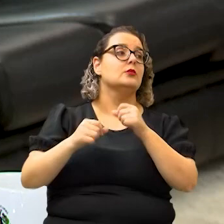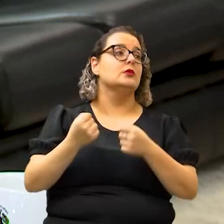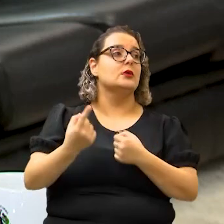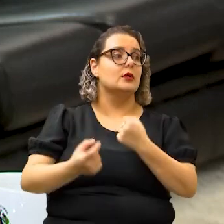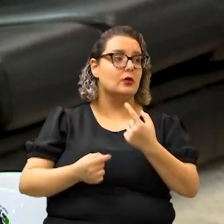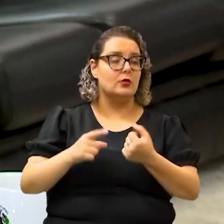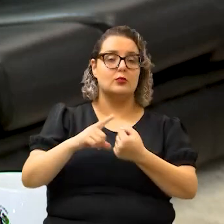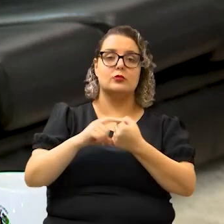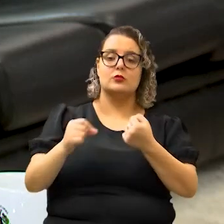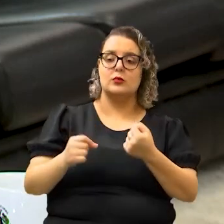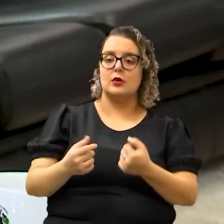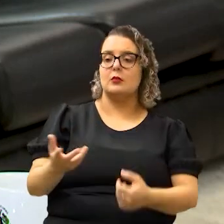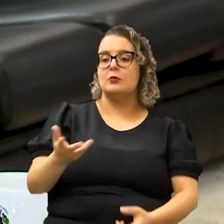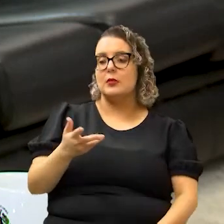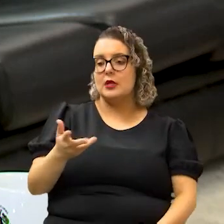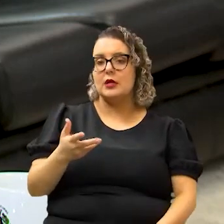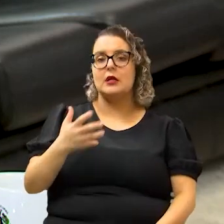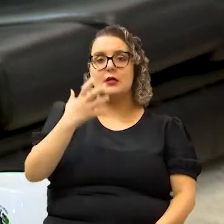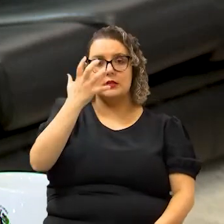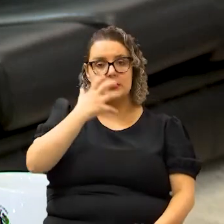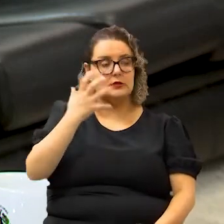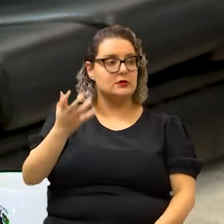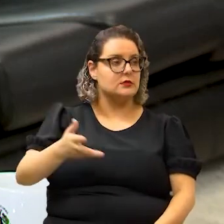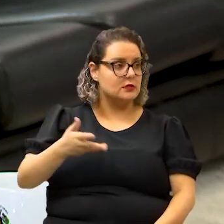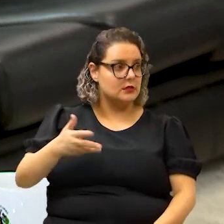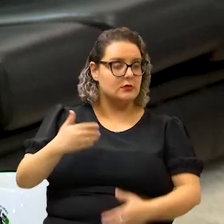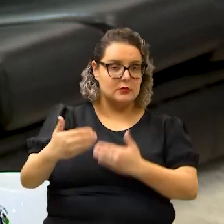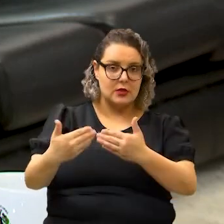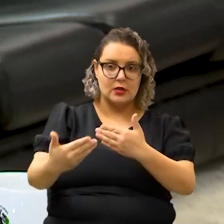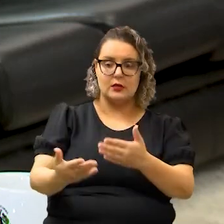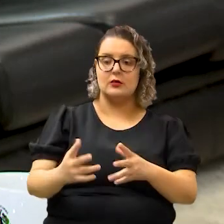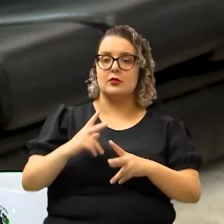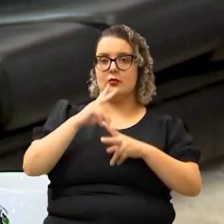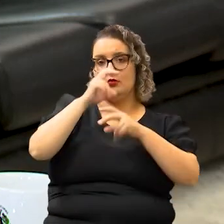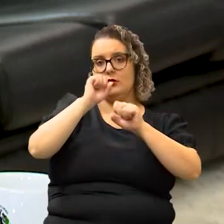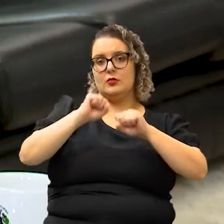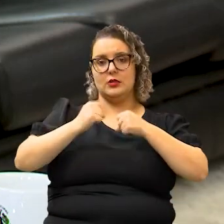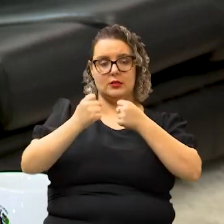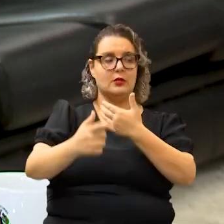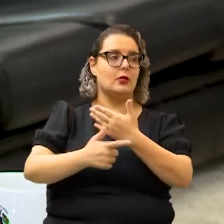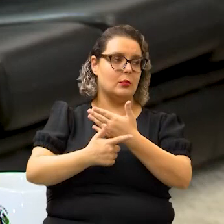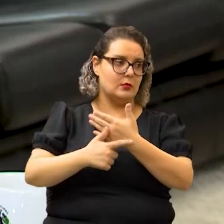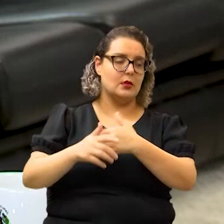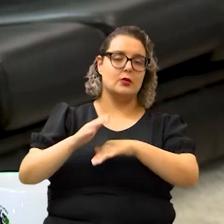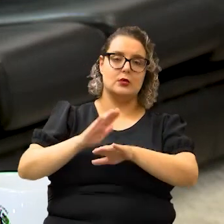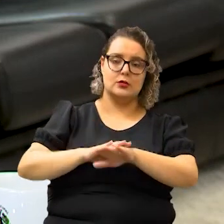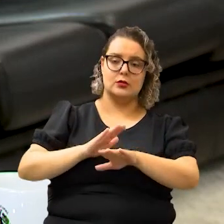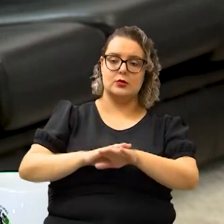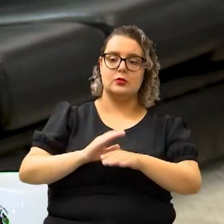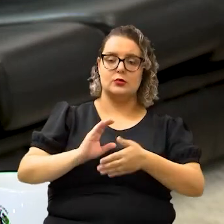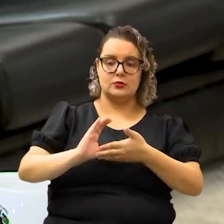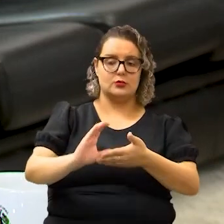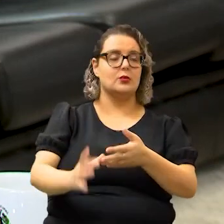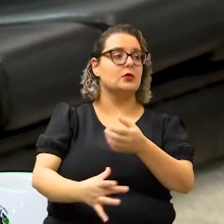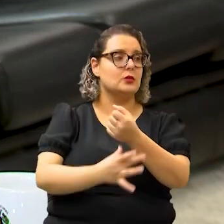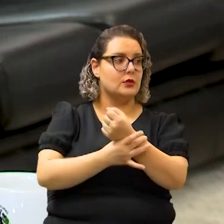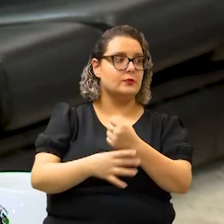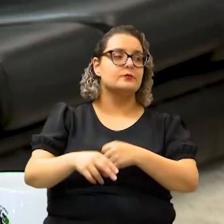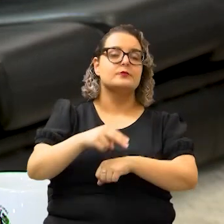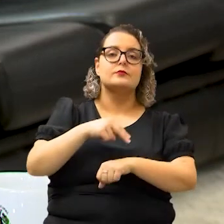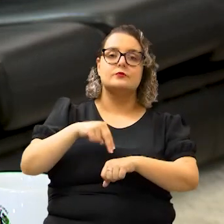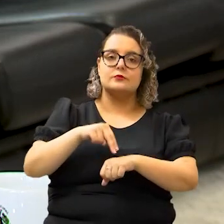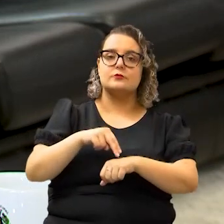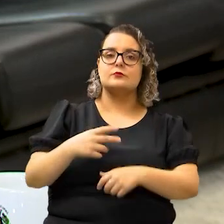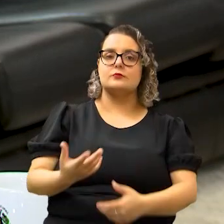na composição e mudar alguns artigos para dar mais agilidade, celeridade e, na verdade, fortalecer o papel, a